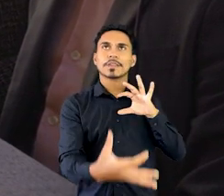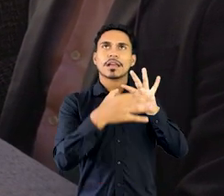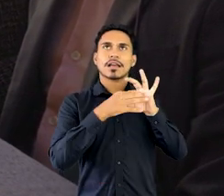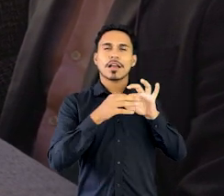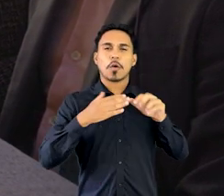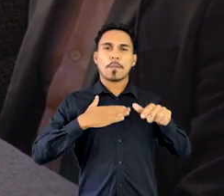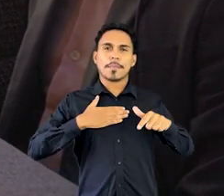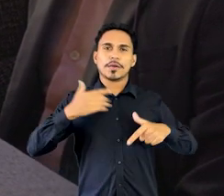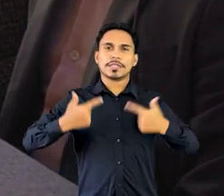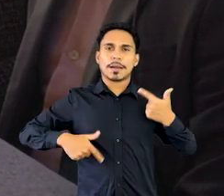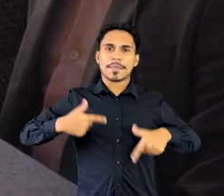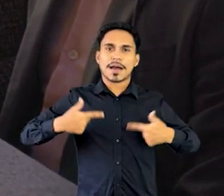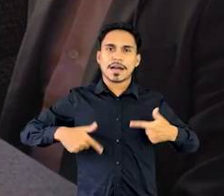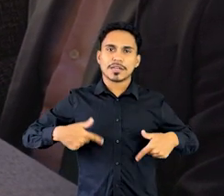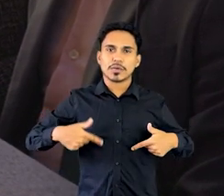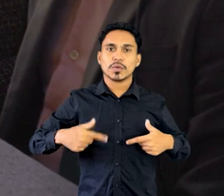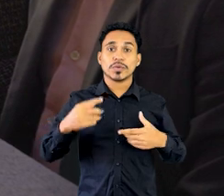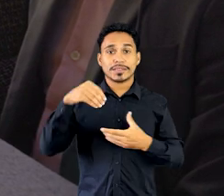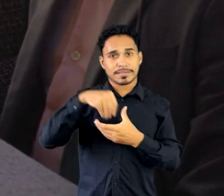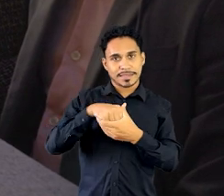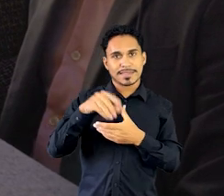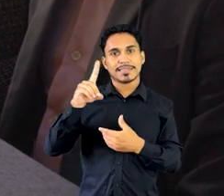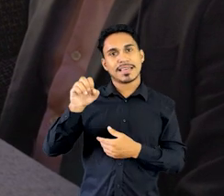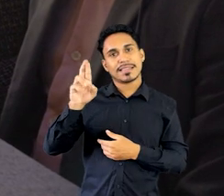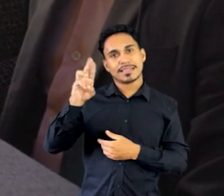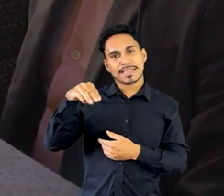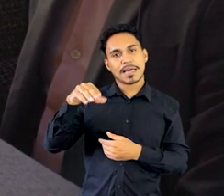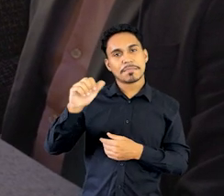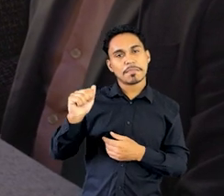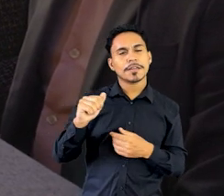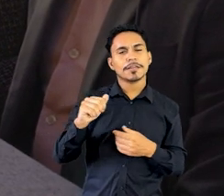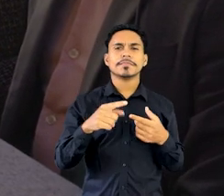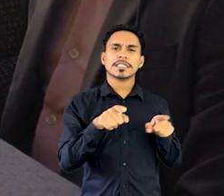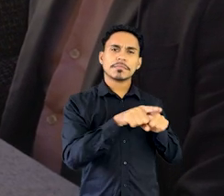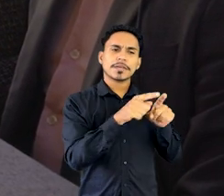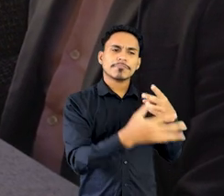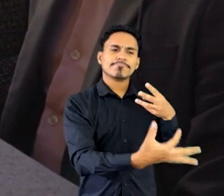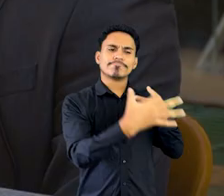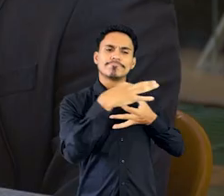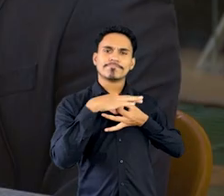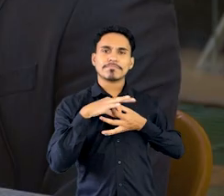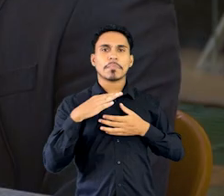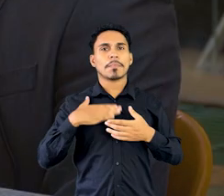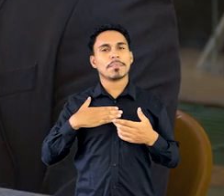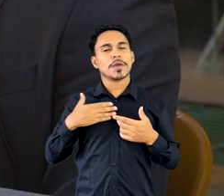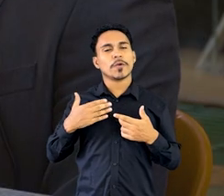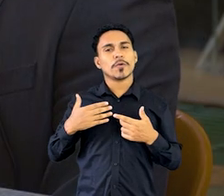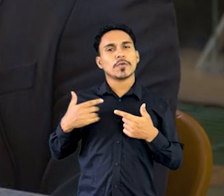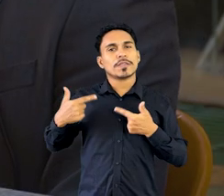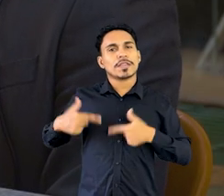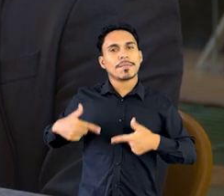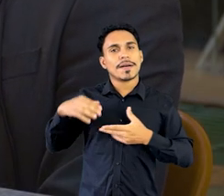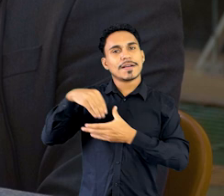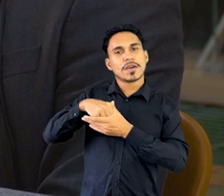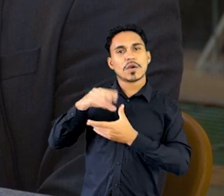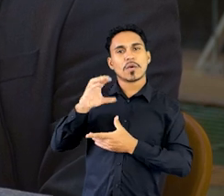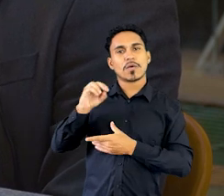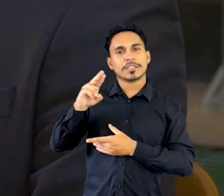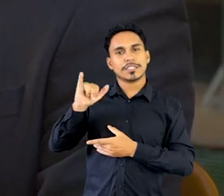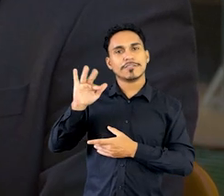eh na Dharma e o trabalho do conif como sendo diretamente conectados a esses